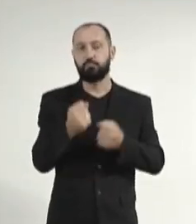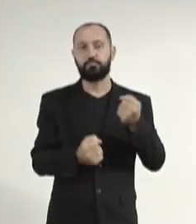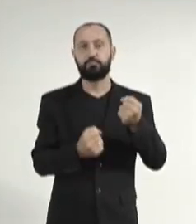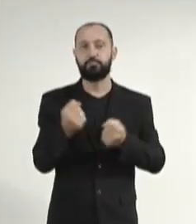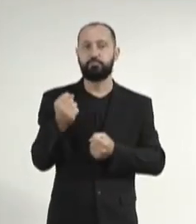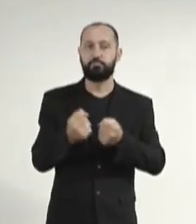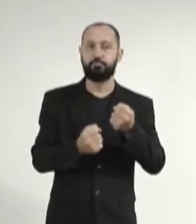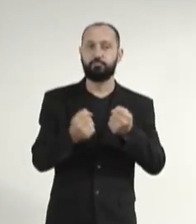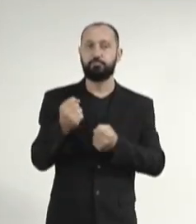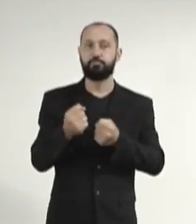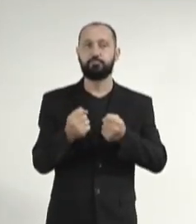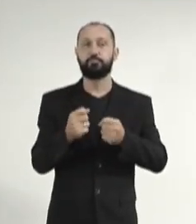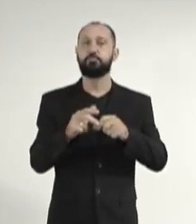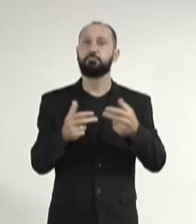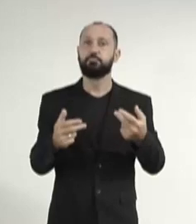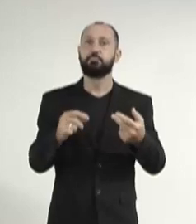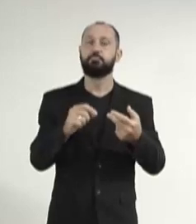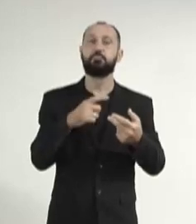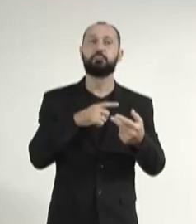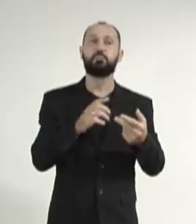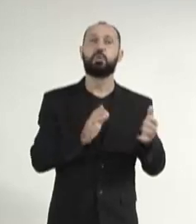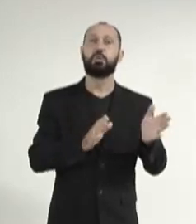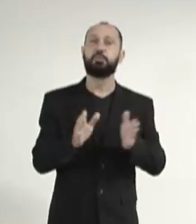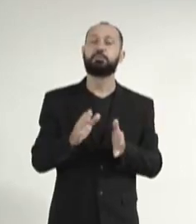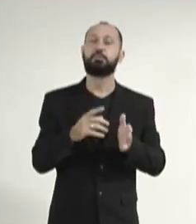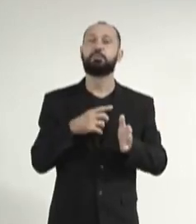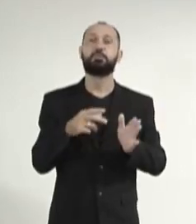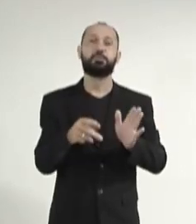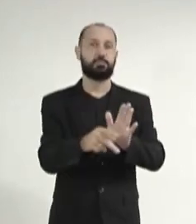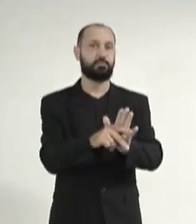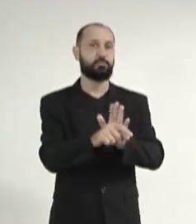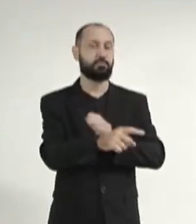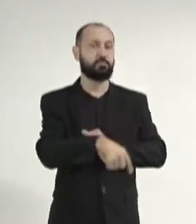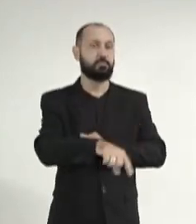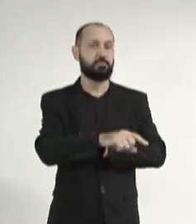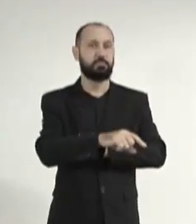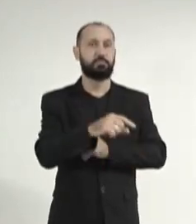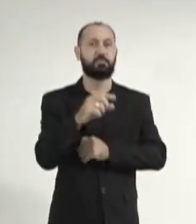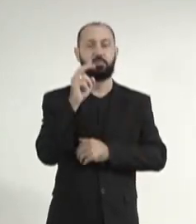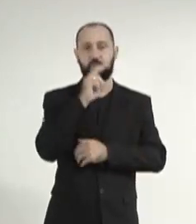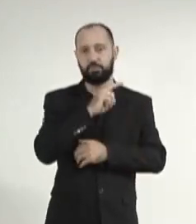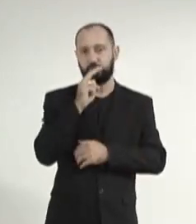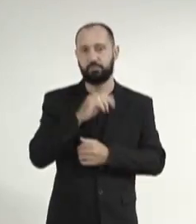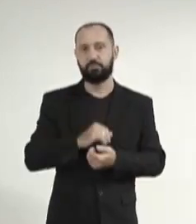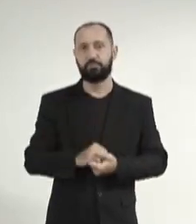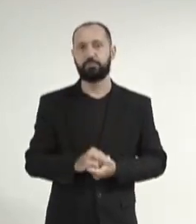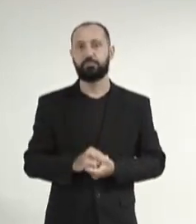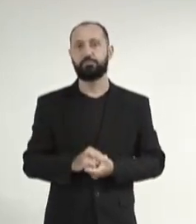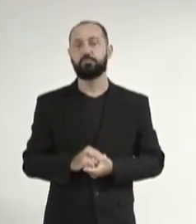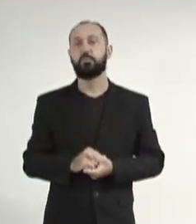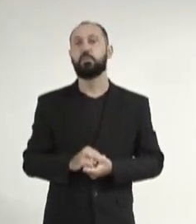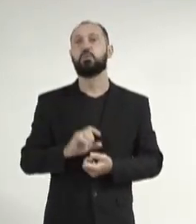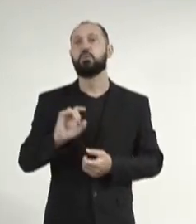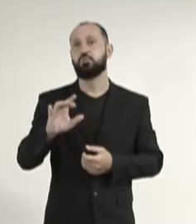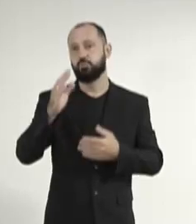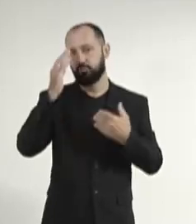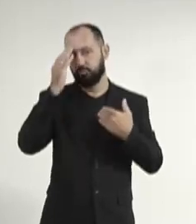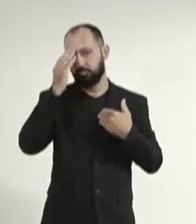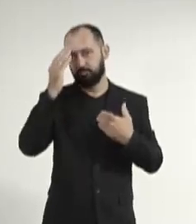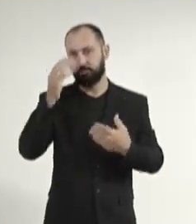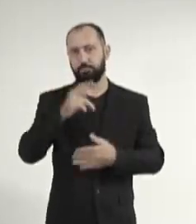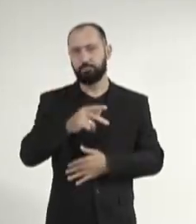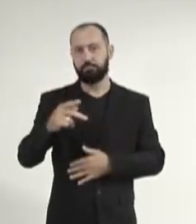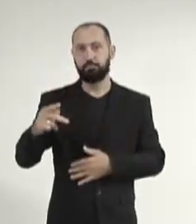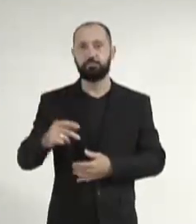veículos, o transporte de mercadorias e o acesso aos serviços essenciais. É só, senhor presidente.